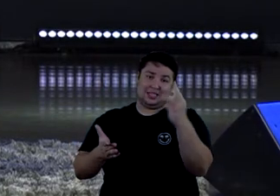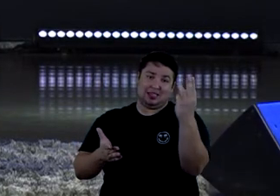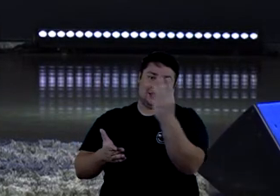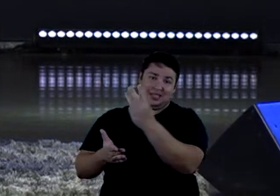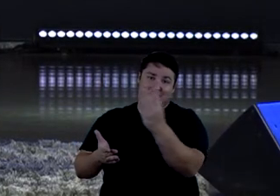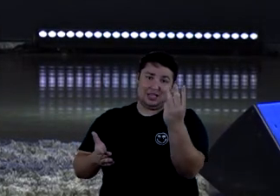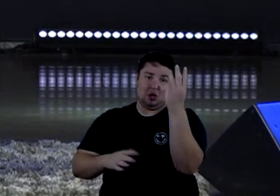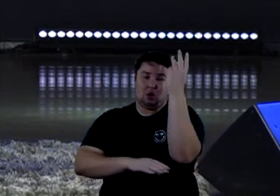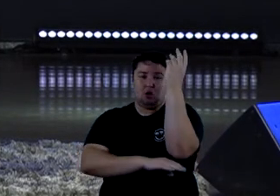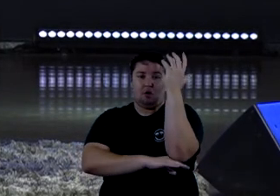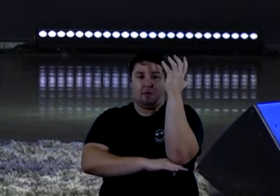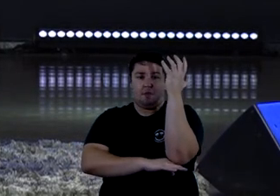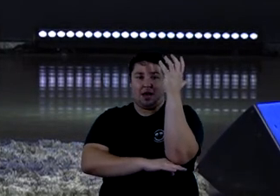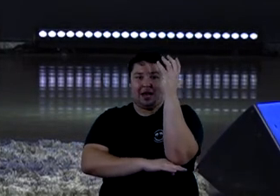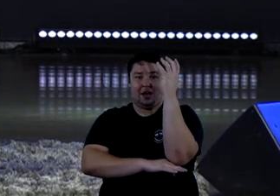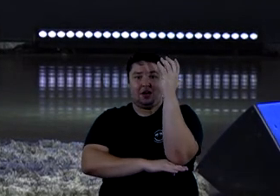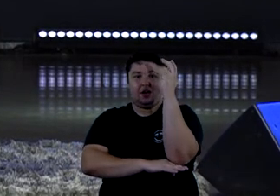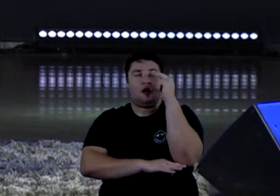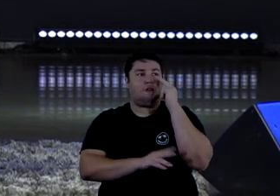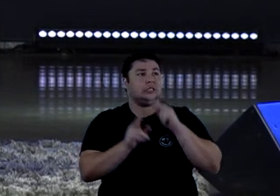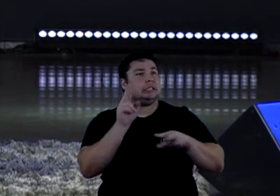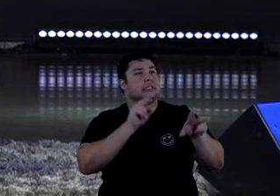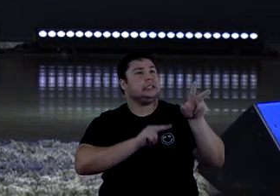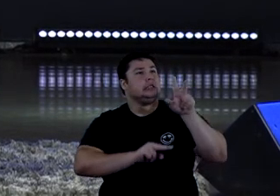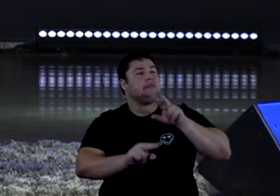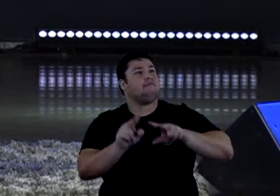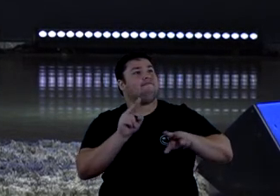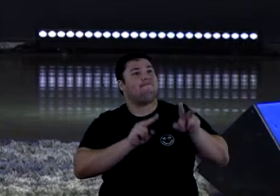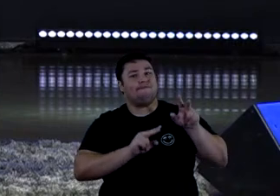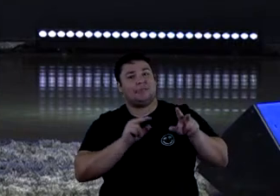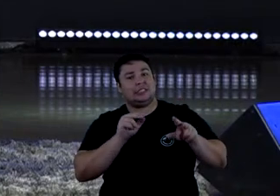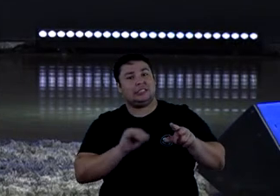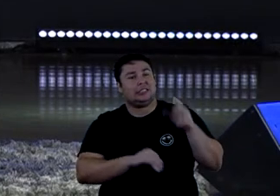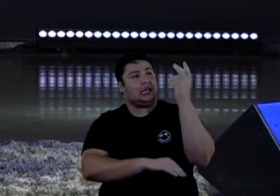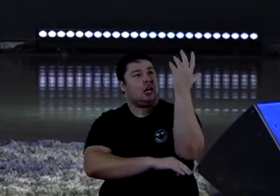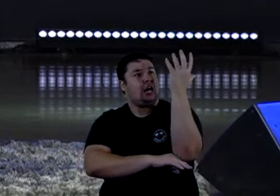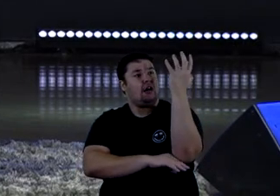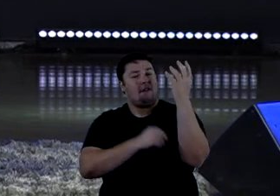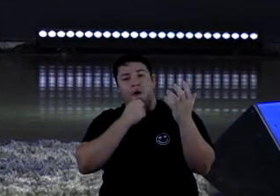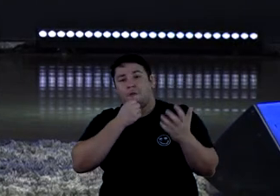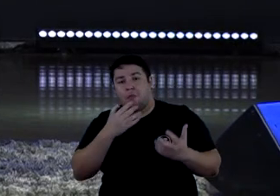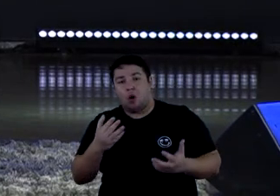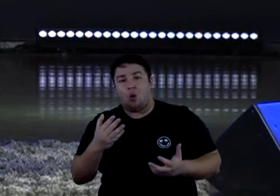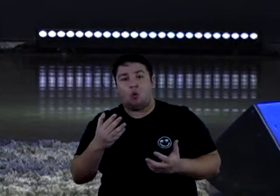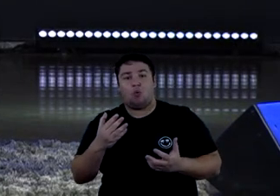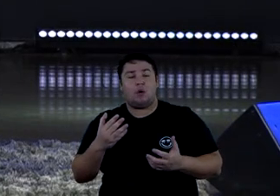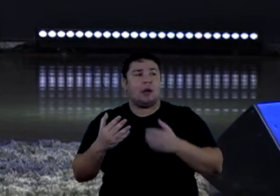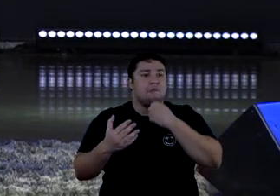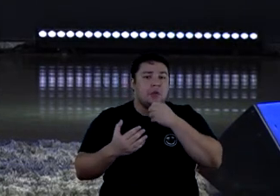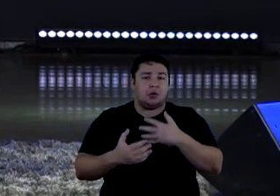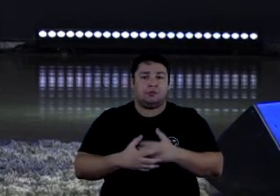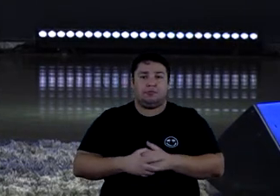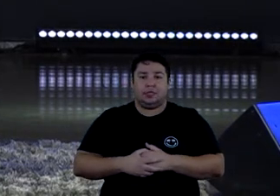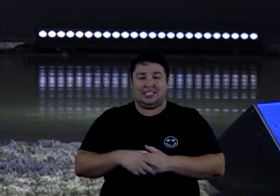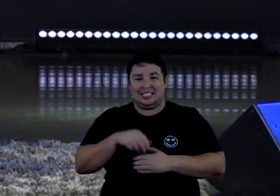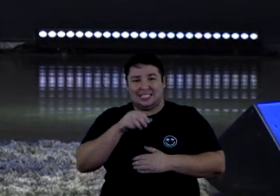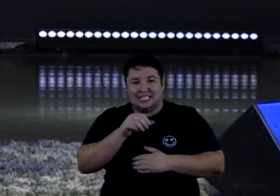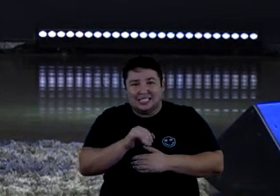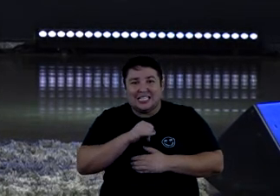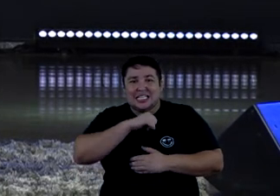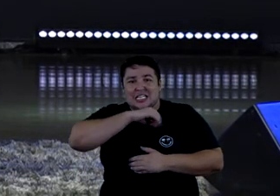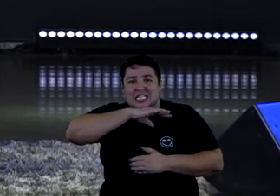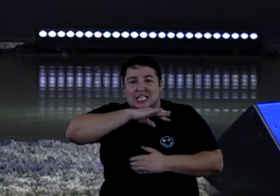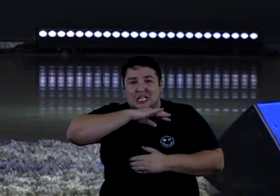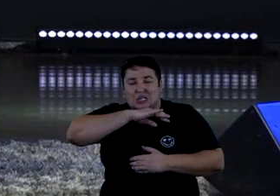é identificada pelos... Se a árvore é boa, os frutos são? Se a árvore é ruim,